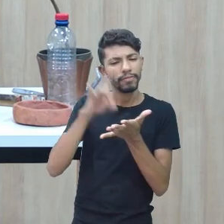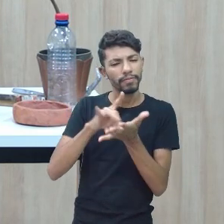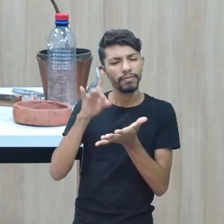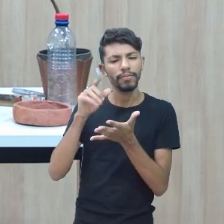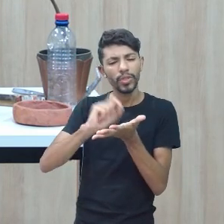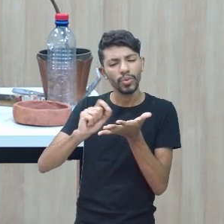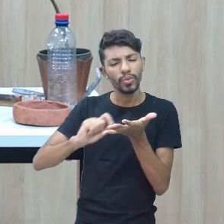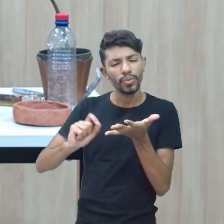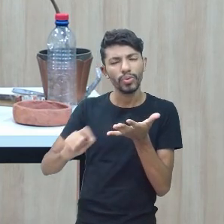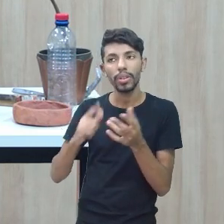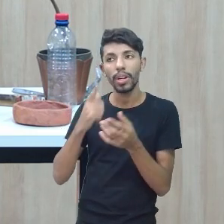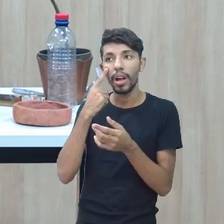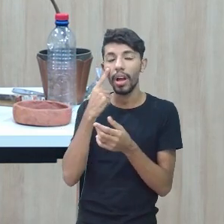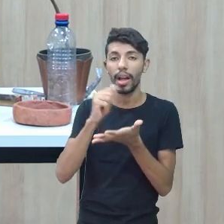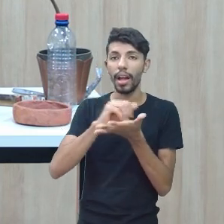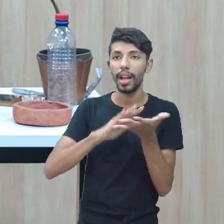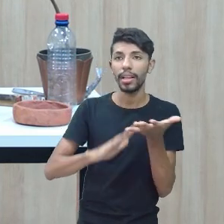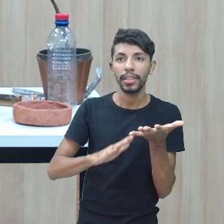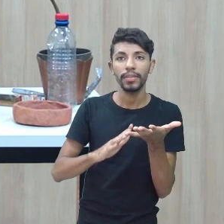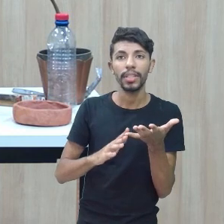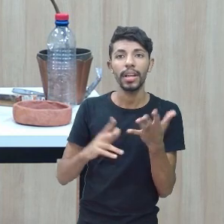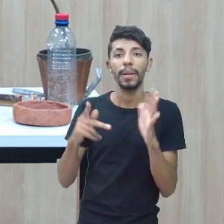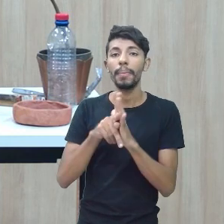são, professora? As atividades